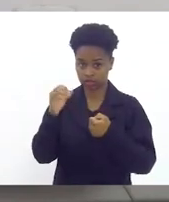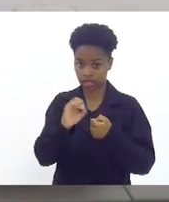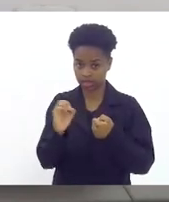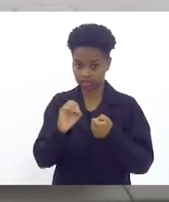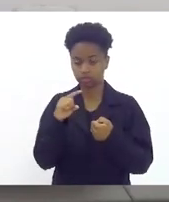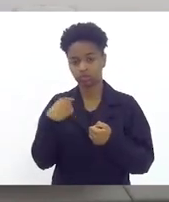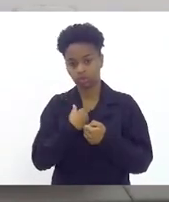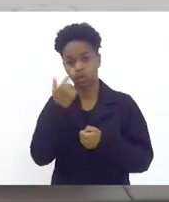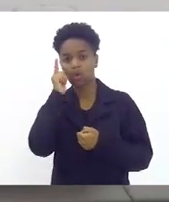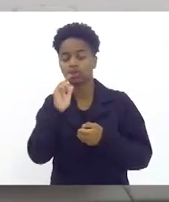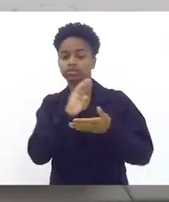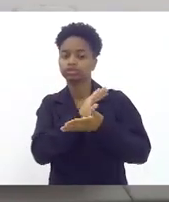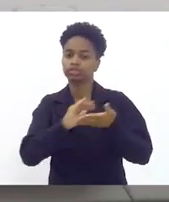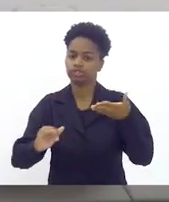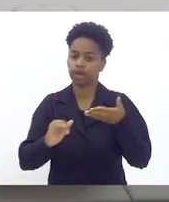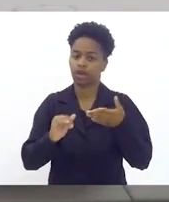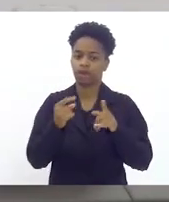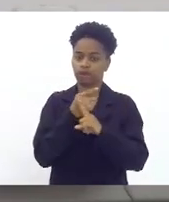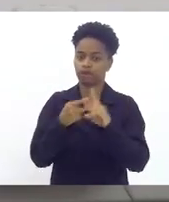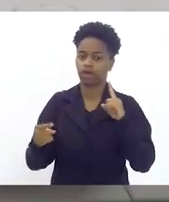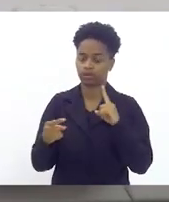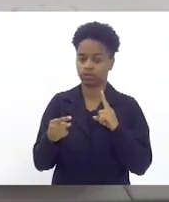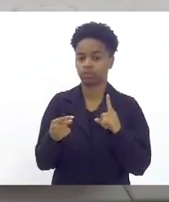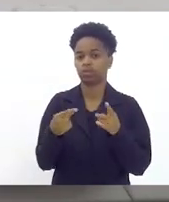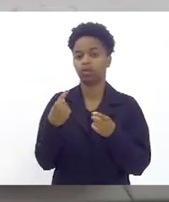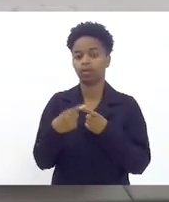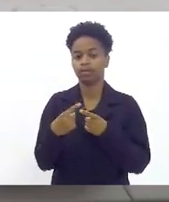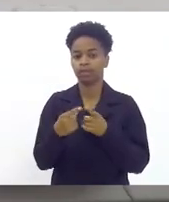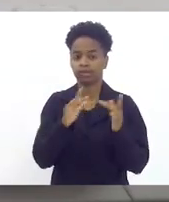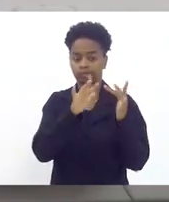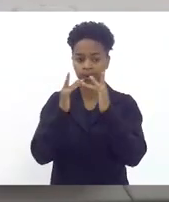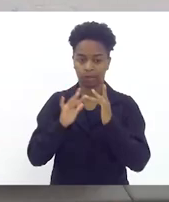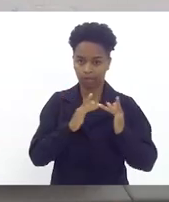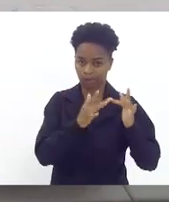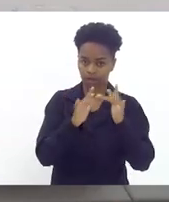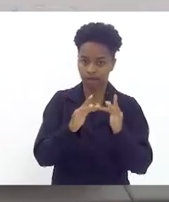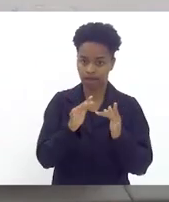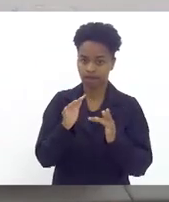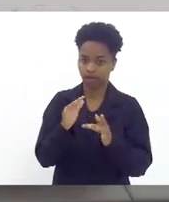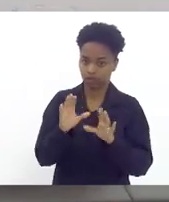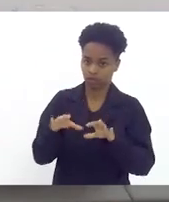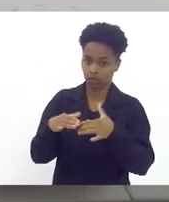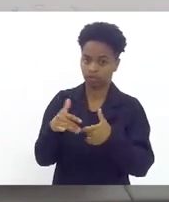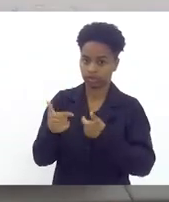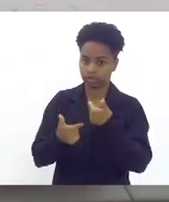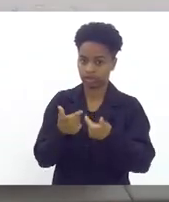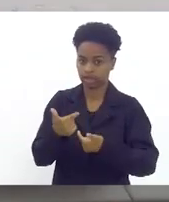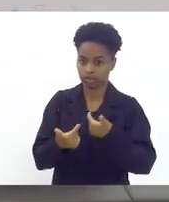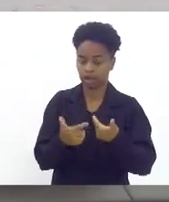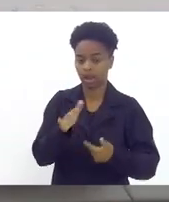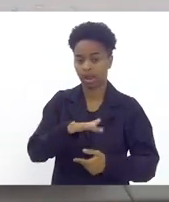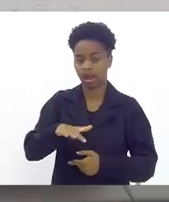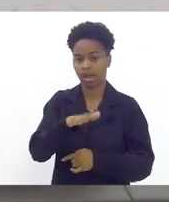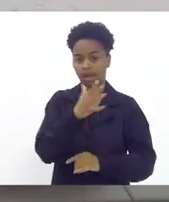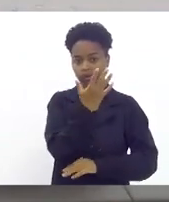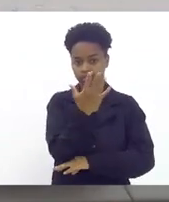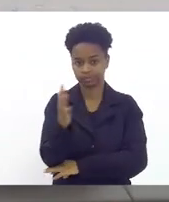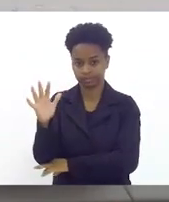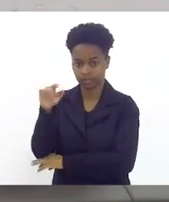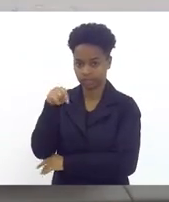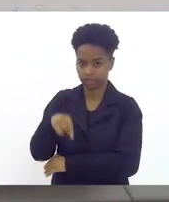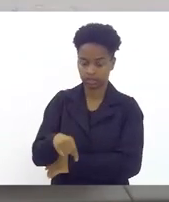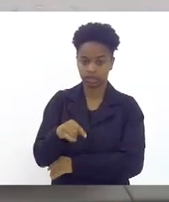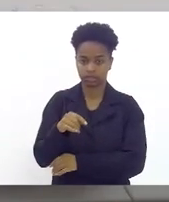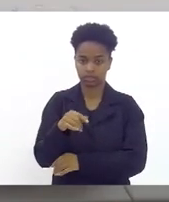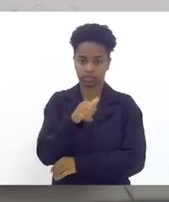derrubado graças a articulações inclusive da frente parlamentar ambientalista dos ambientalistas do rio o